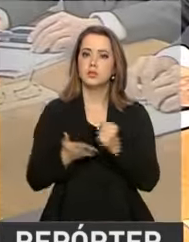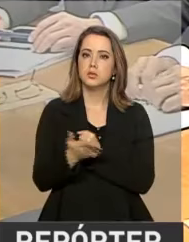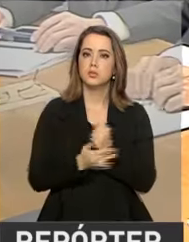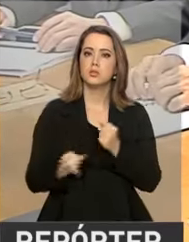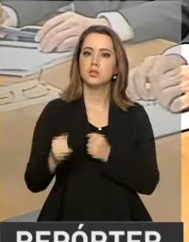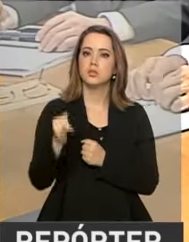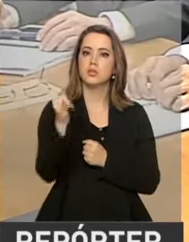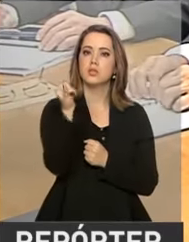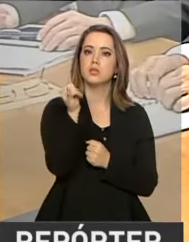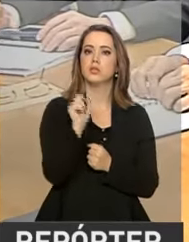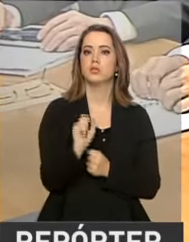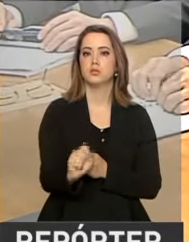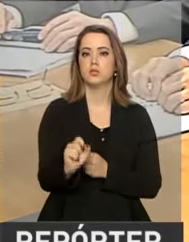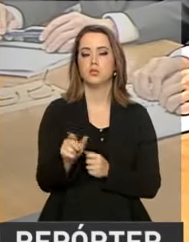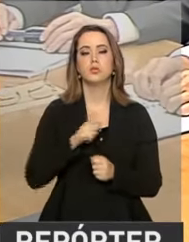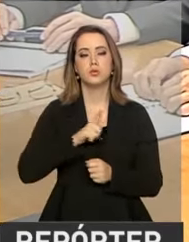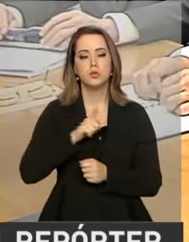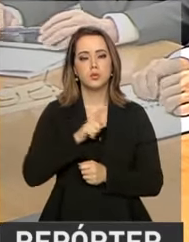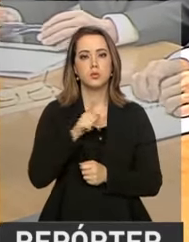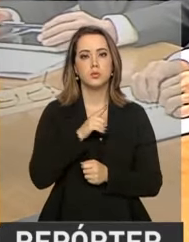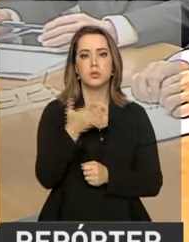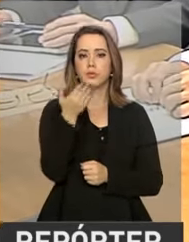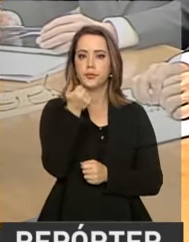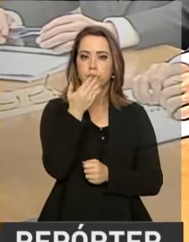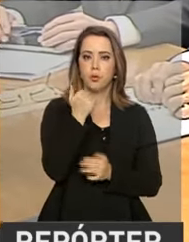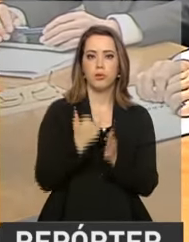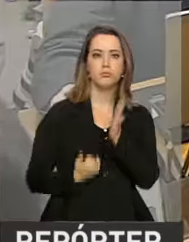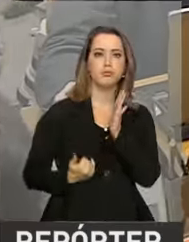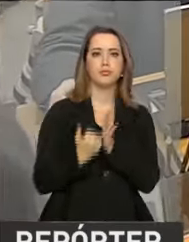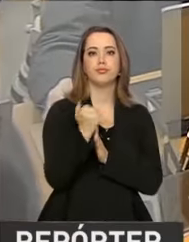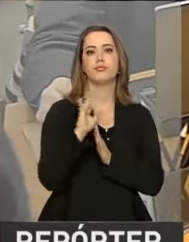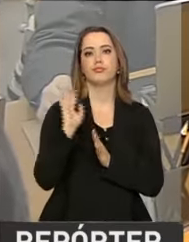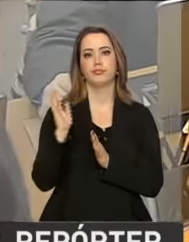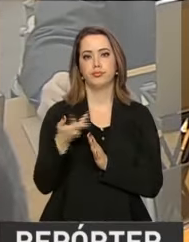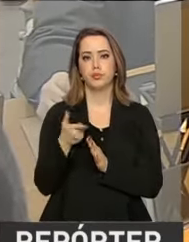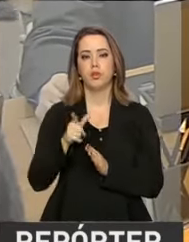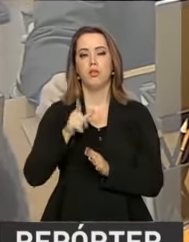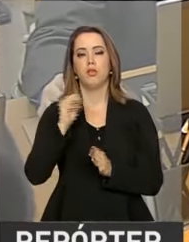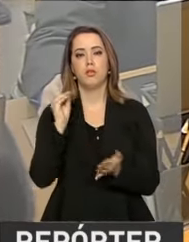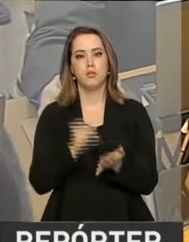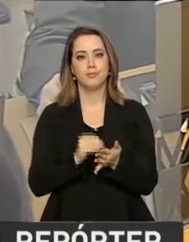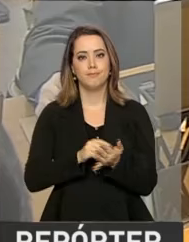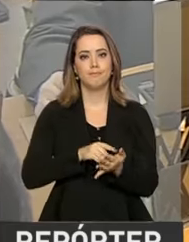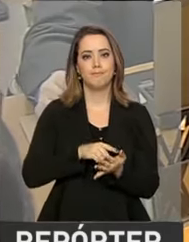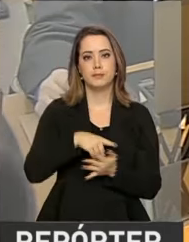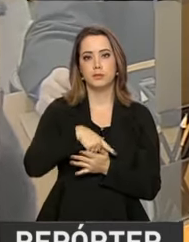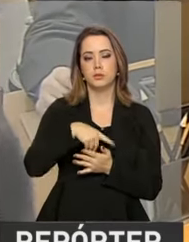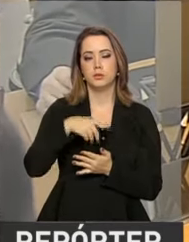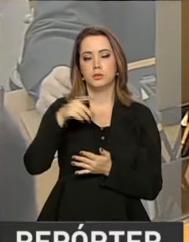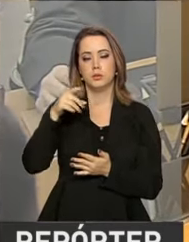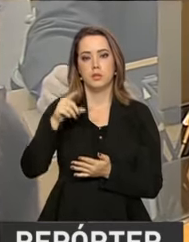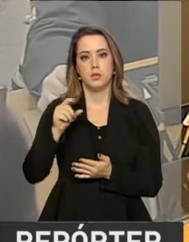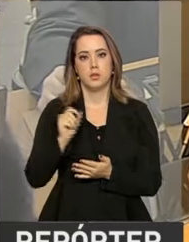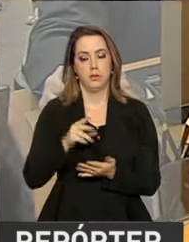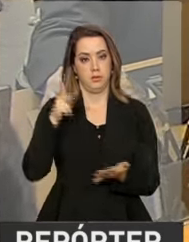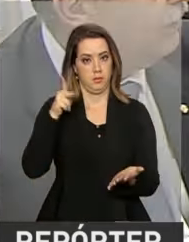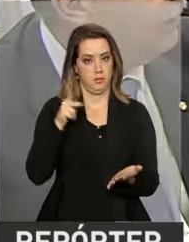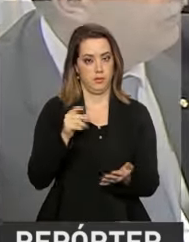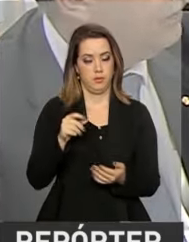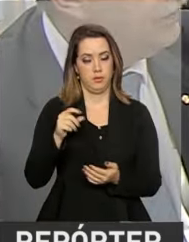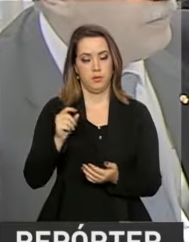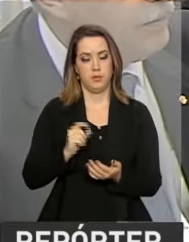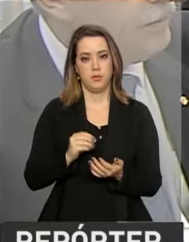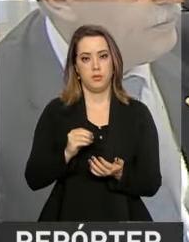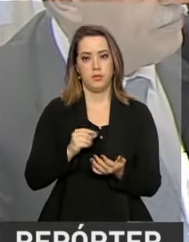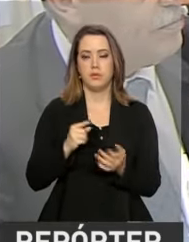essa alta do preço dos alimentos, entre outras coisas, como as incertezas com relação ao cenário externo e ao ajuste fiscal. O COPOM